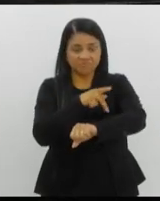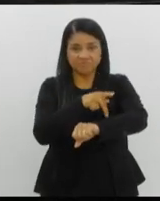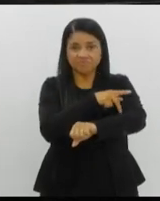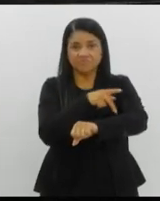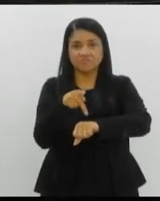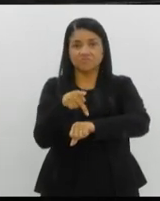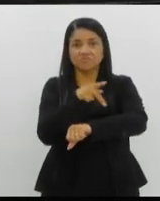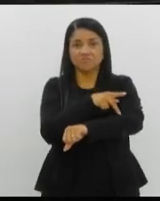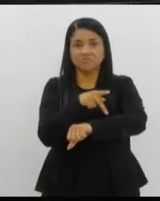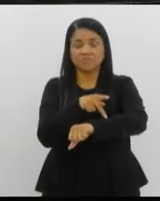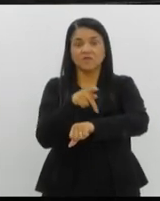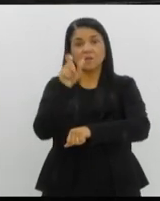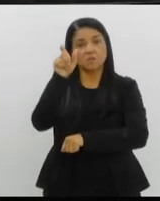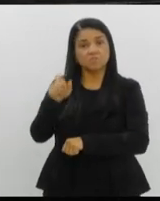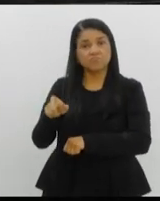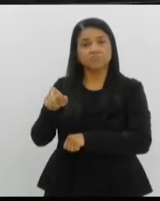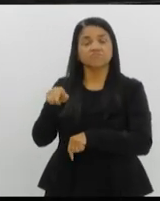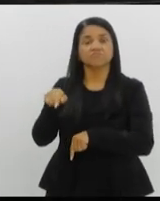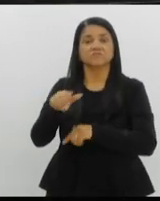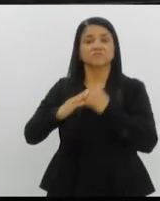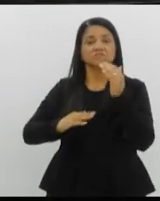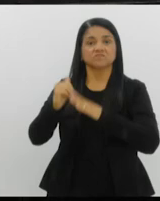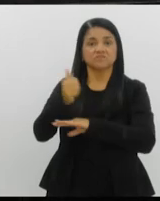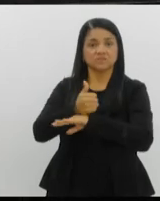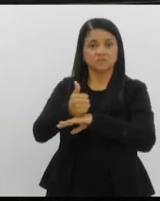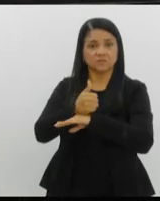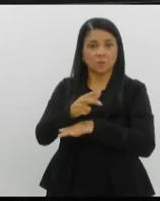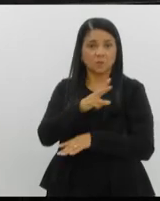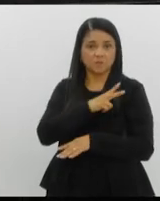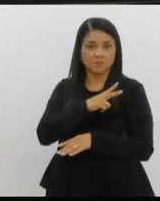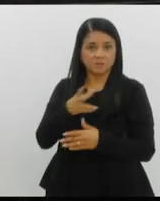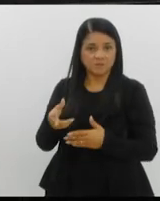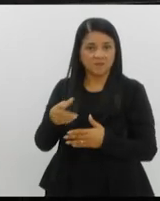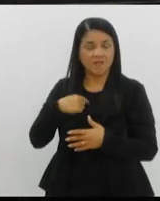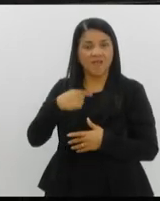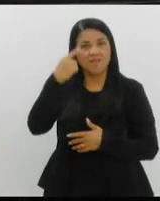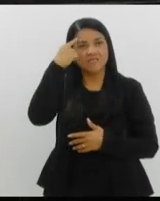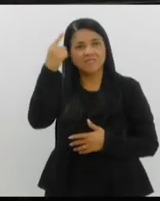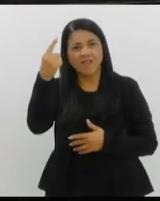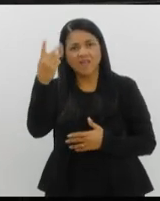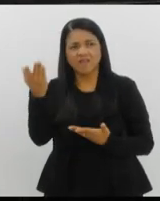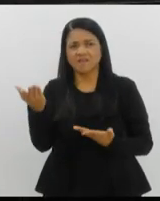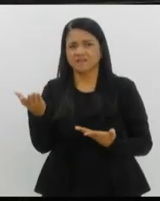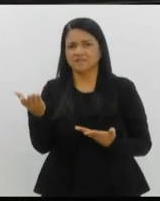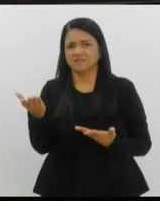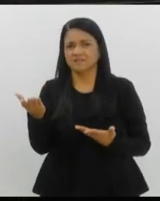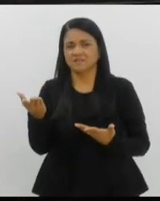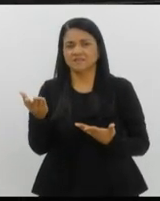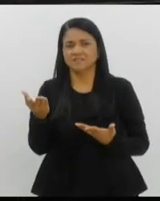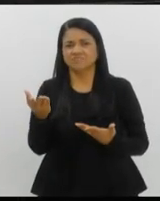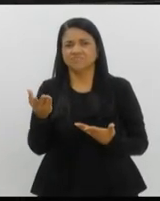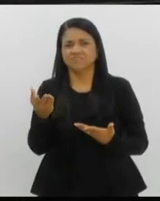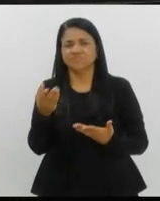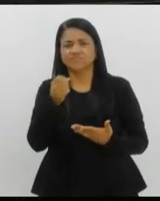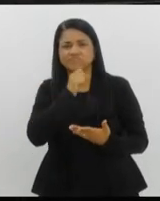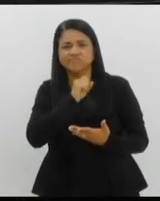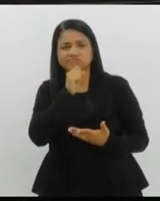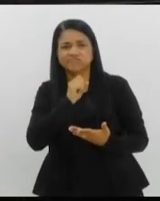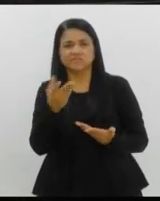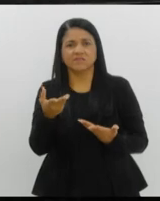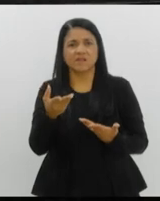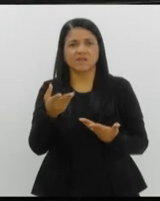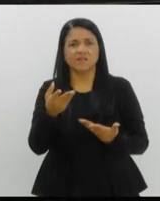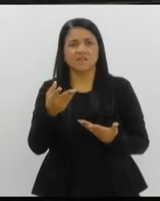privado. Aquela velha ideia que cada vez mais vai se tornando mais velha e mais insana de que o público